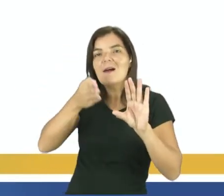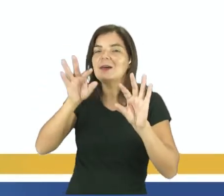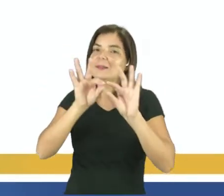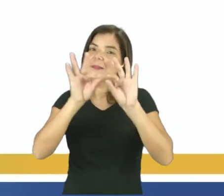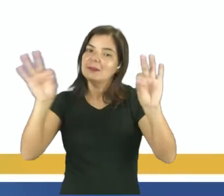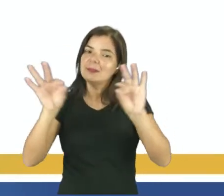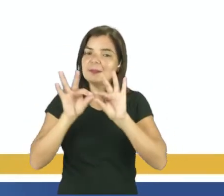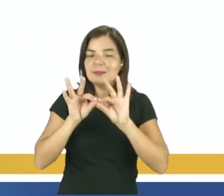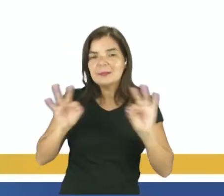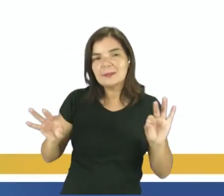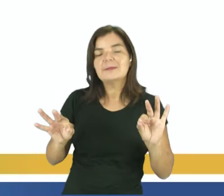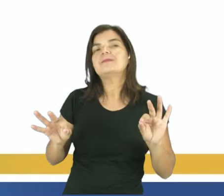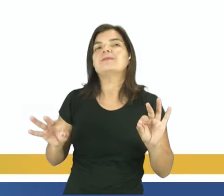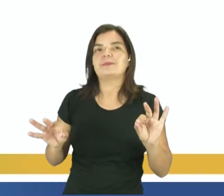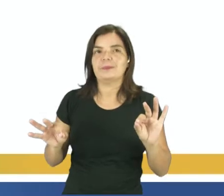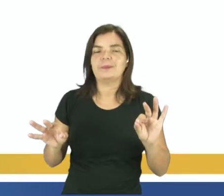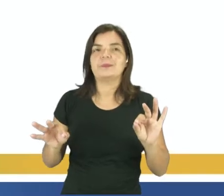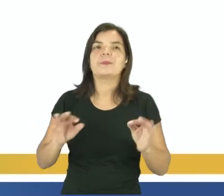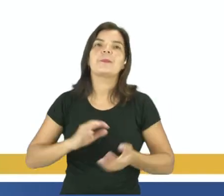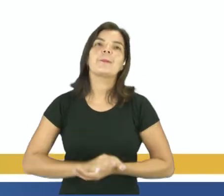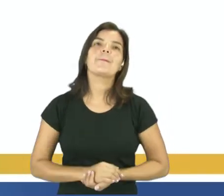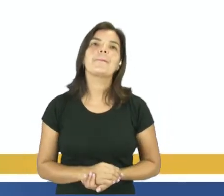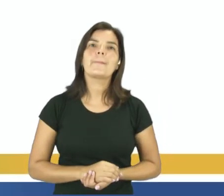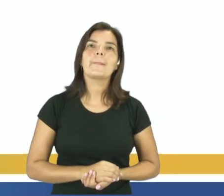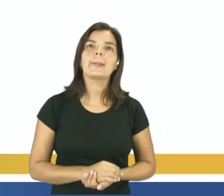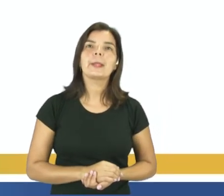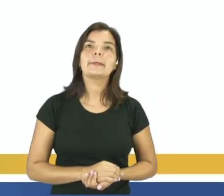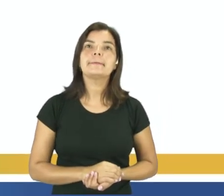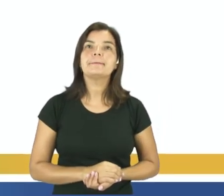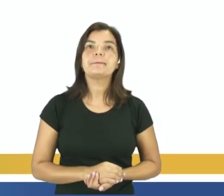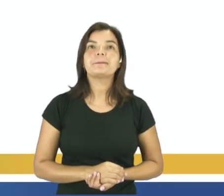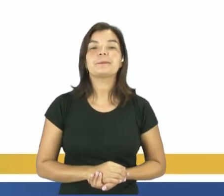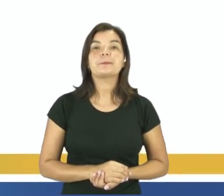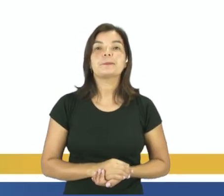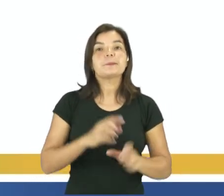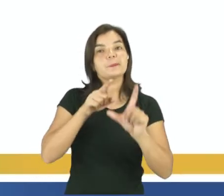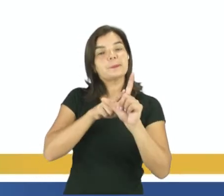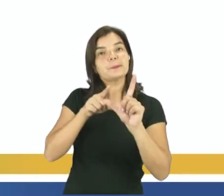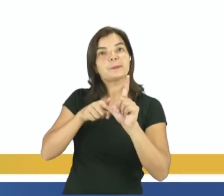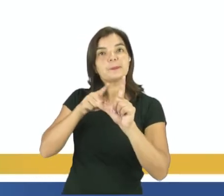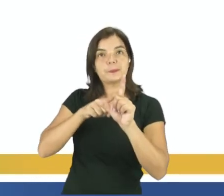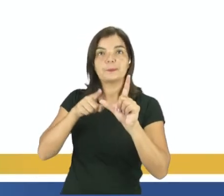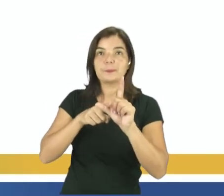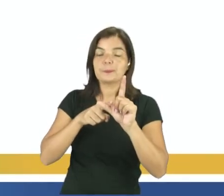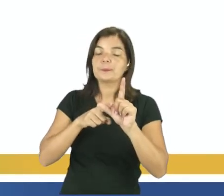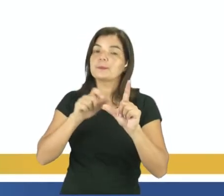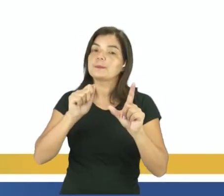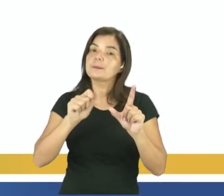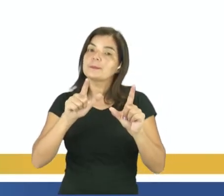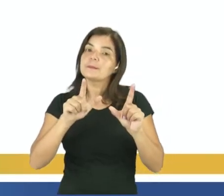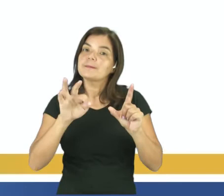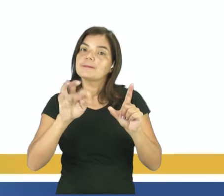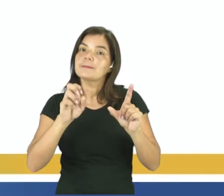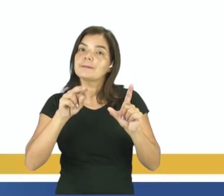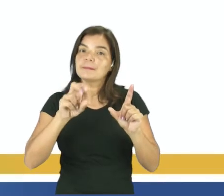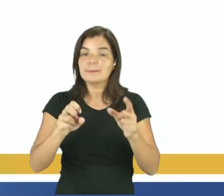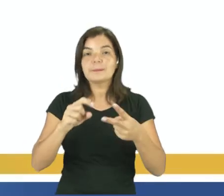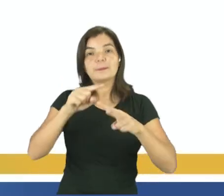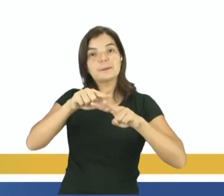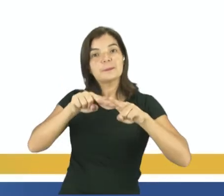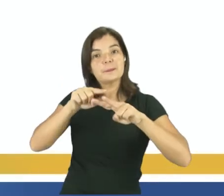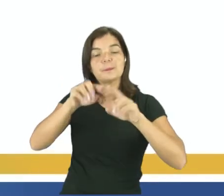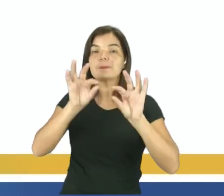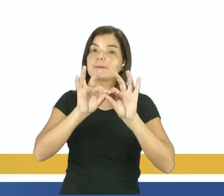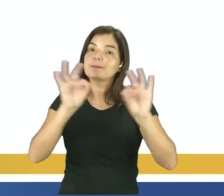Eles são alternos internos. Então vamos lá. Ângulos alternos são pares de ângulos que estão